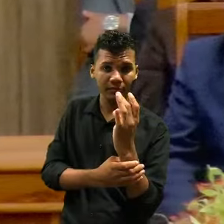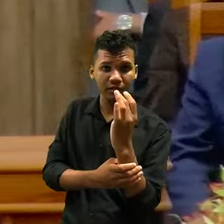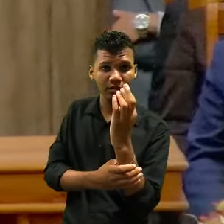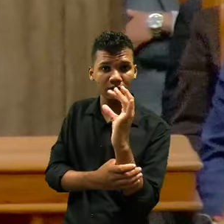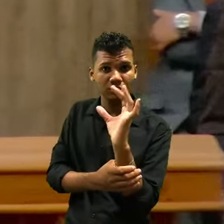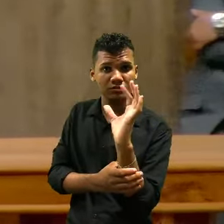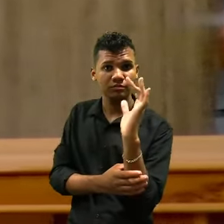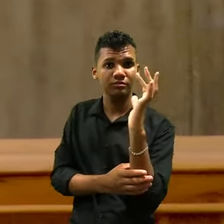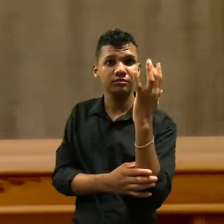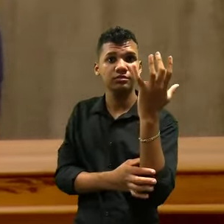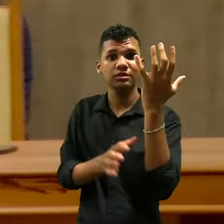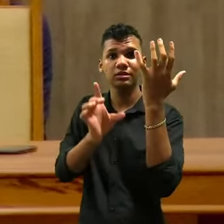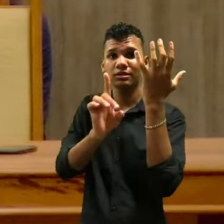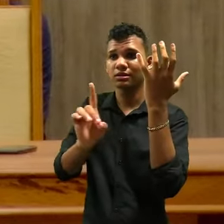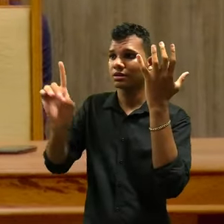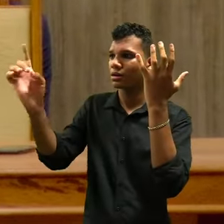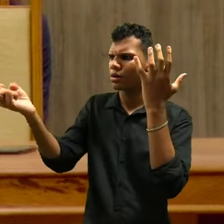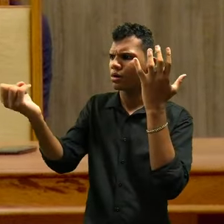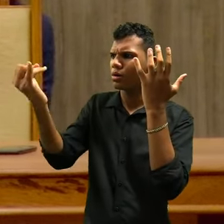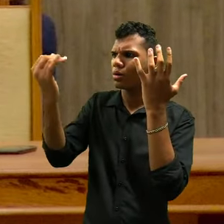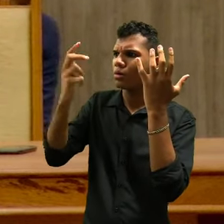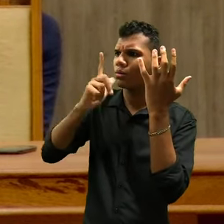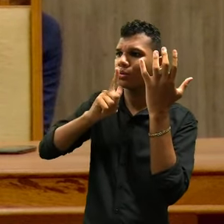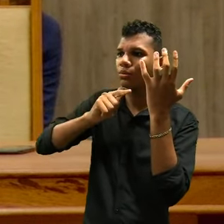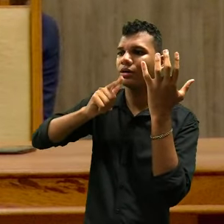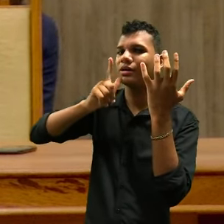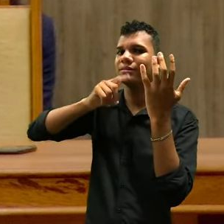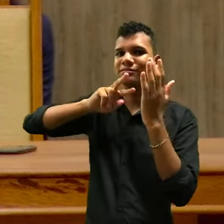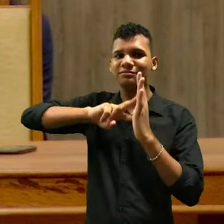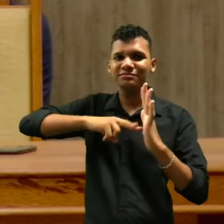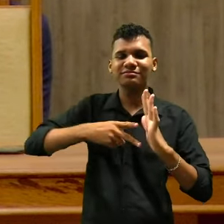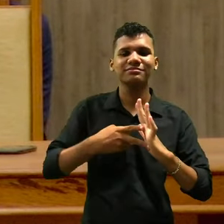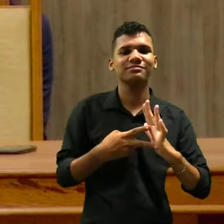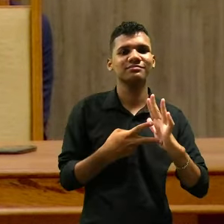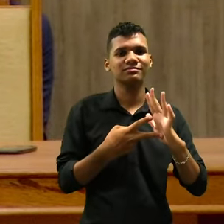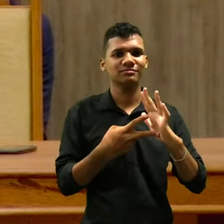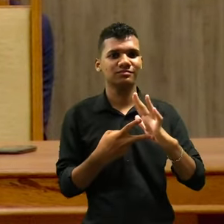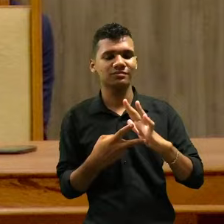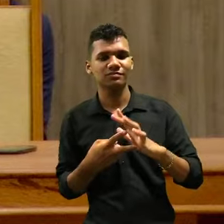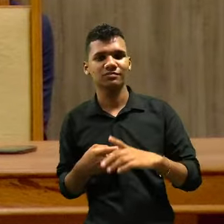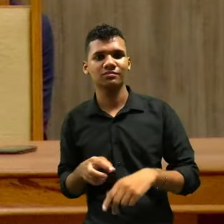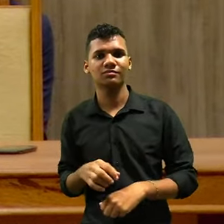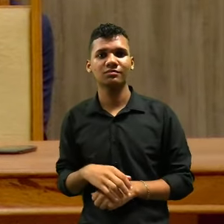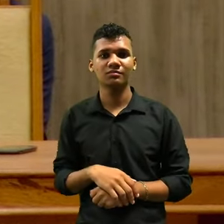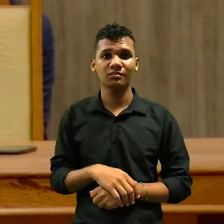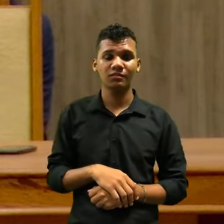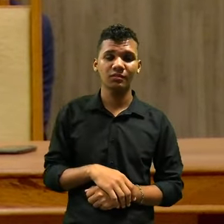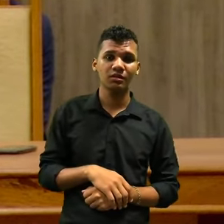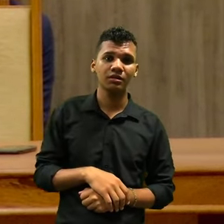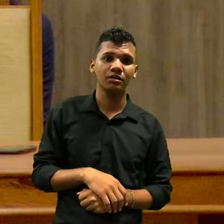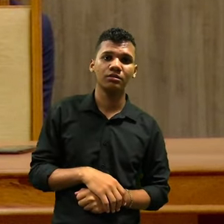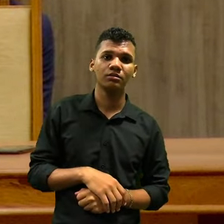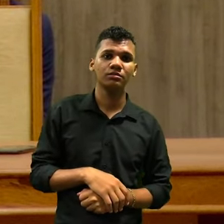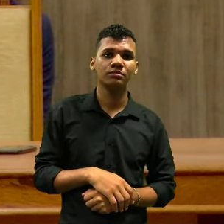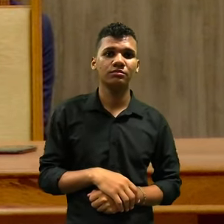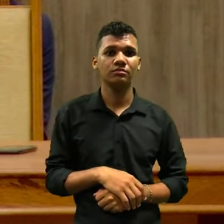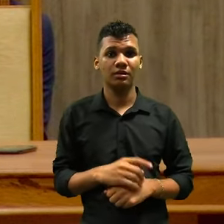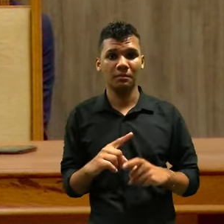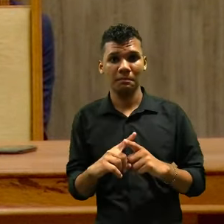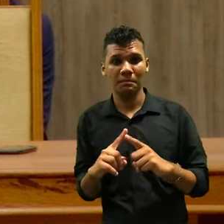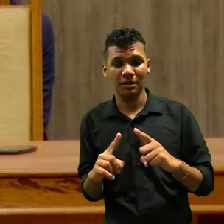Ao Cheiro Eita irmão envelhecer na